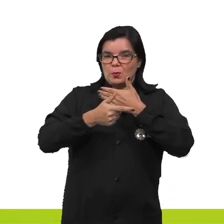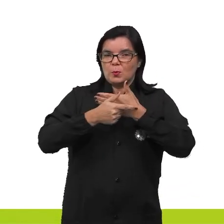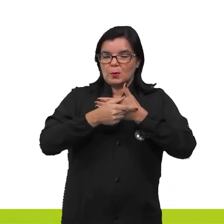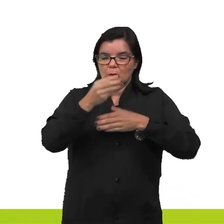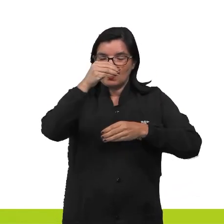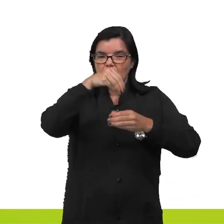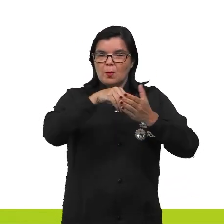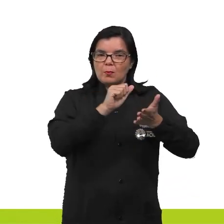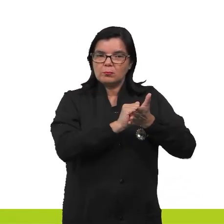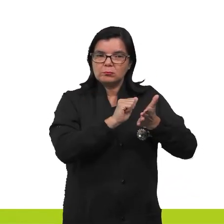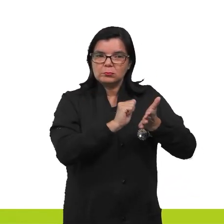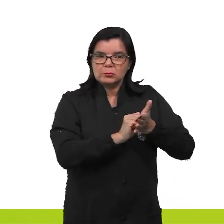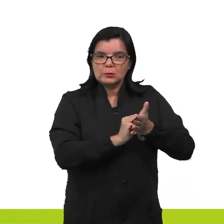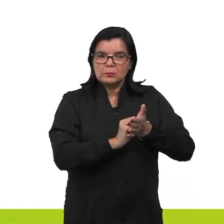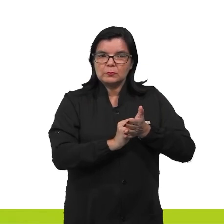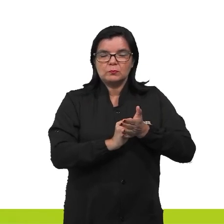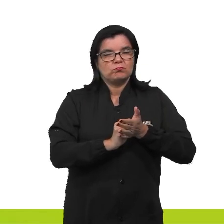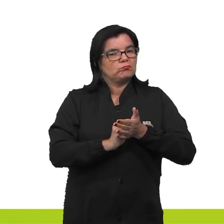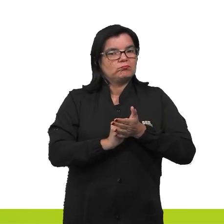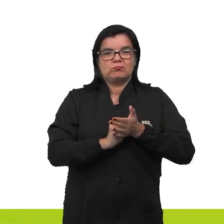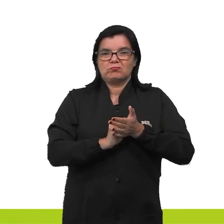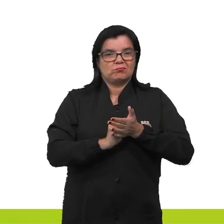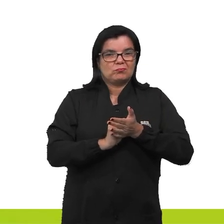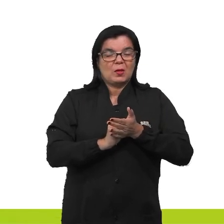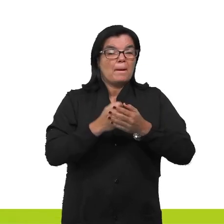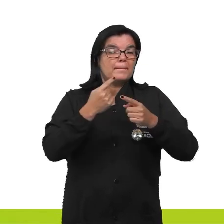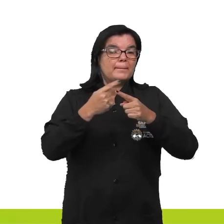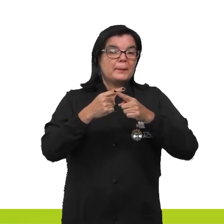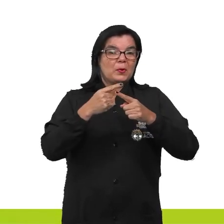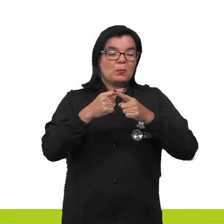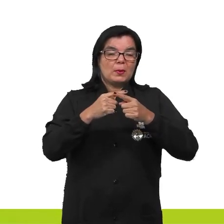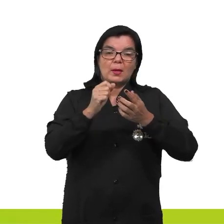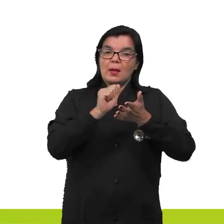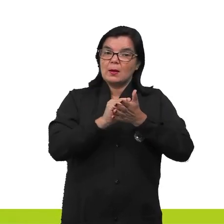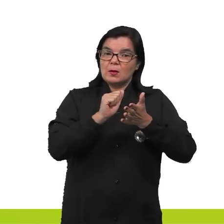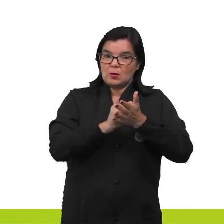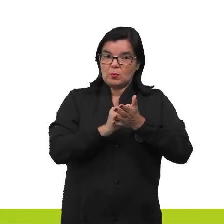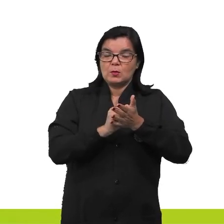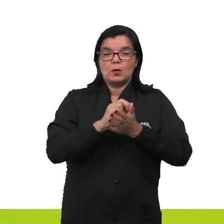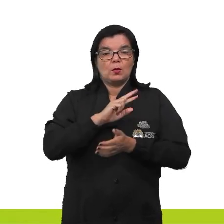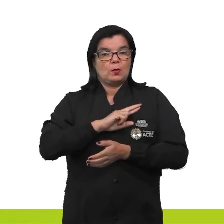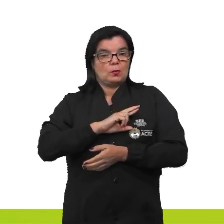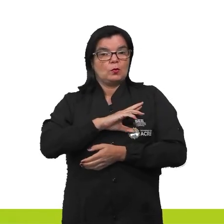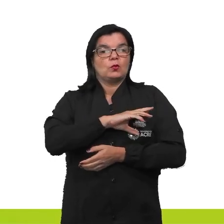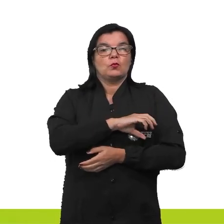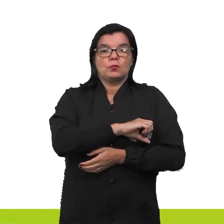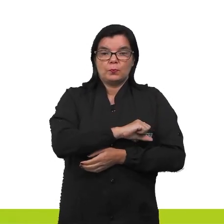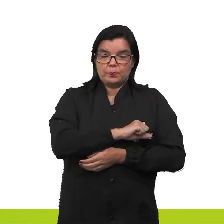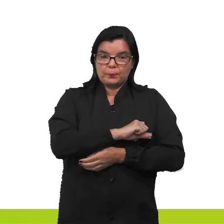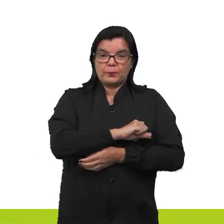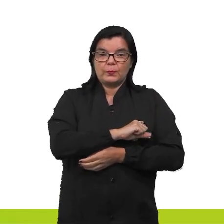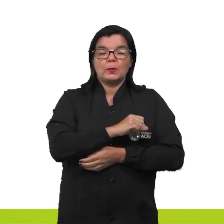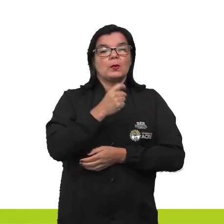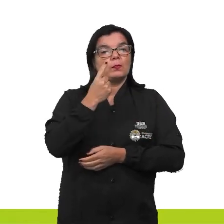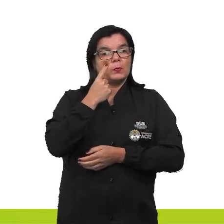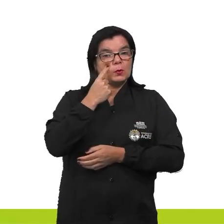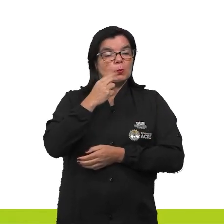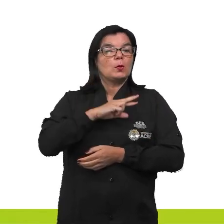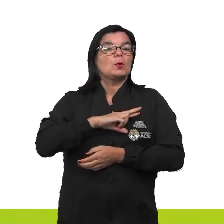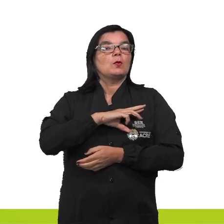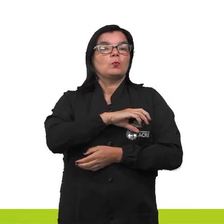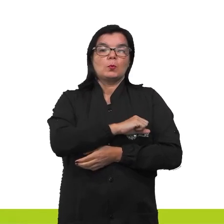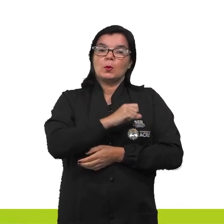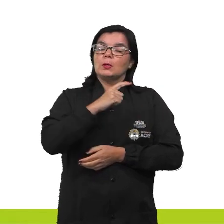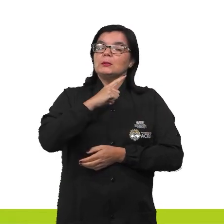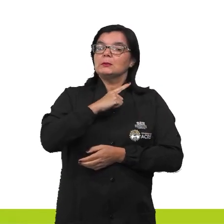nessa obra. Não seria isso, até porque essa obra ela é do romantismo e a gente viu que o romantismo